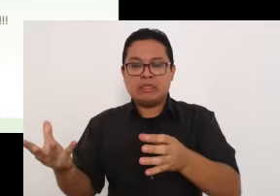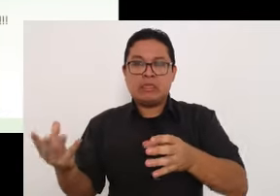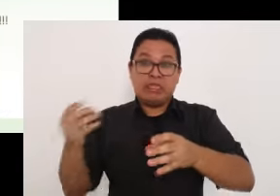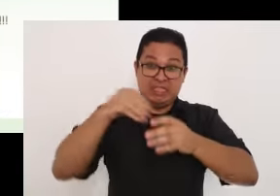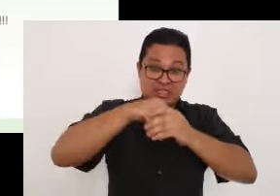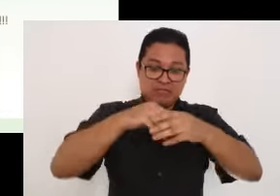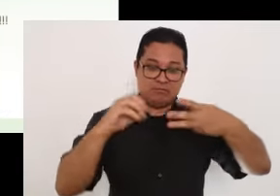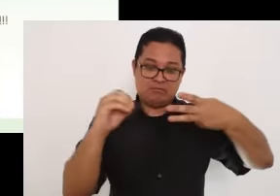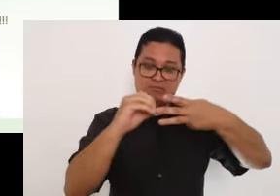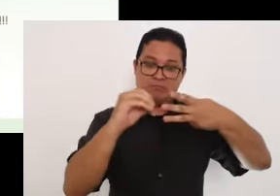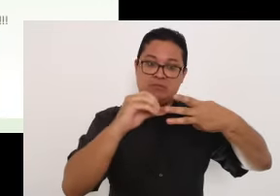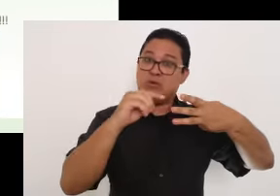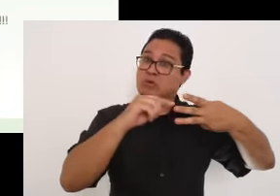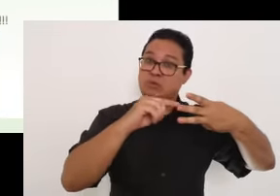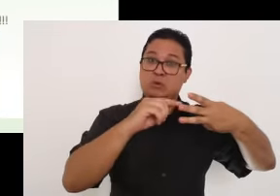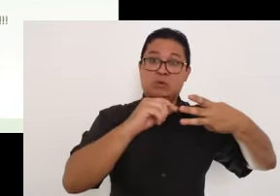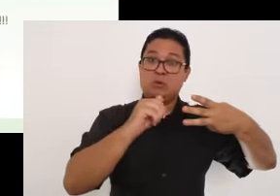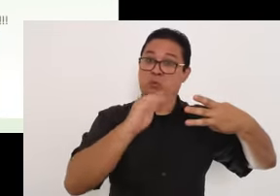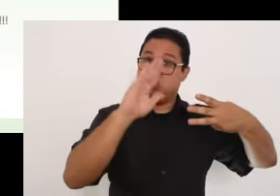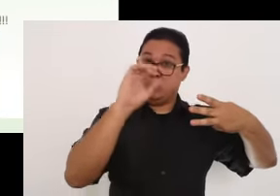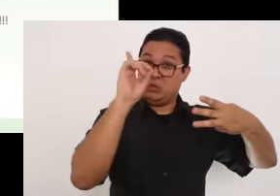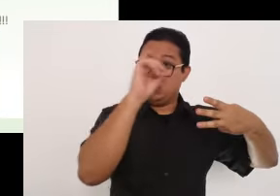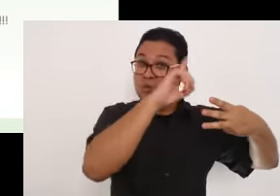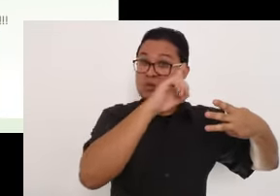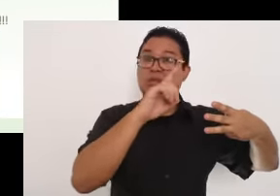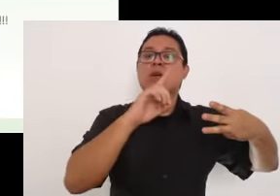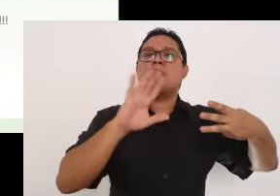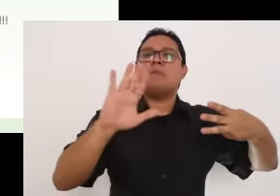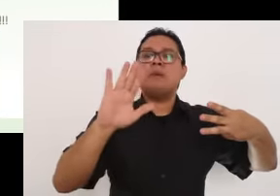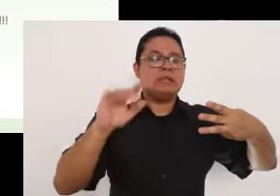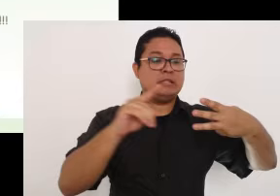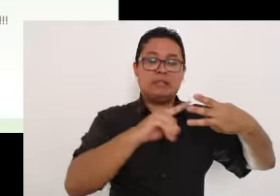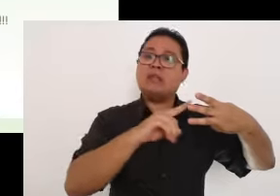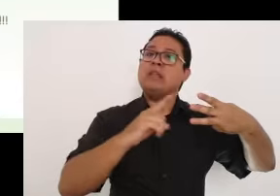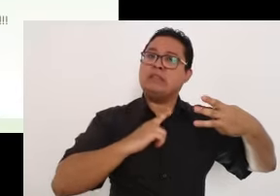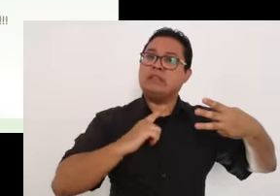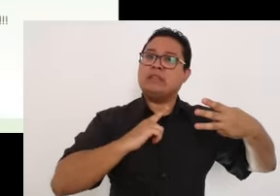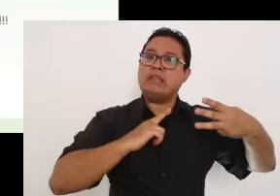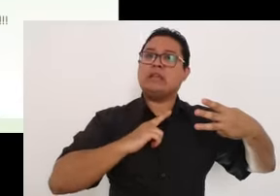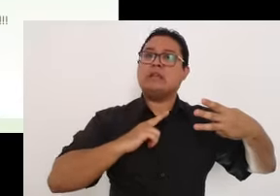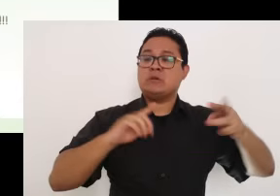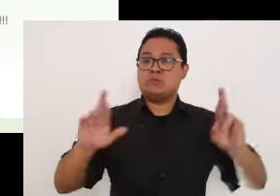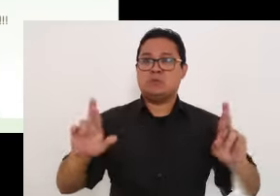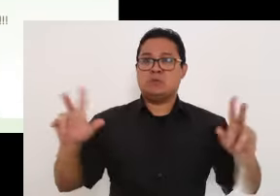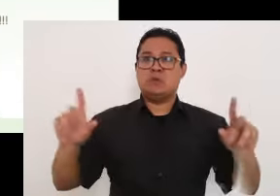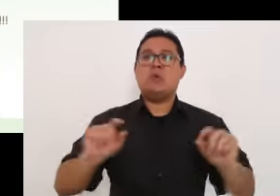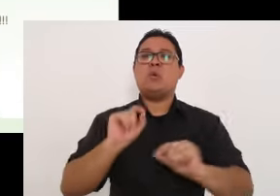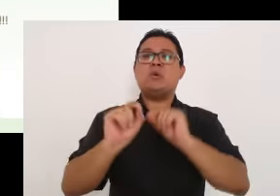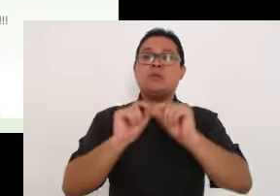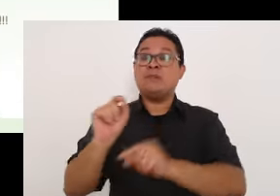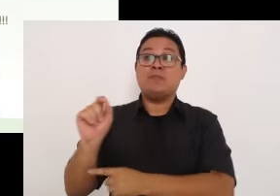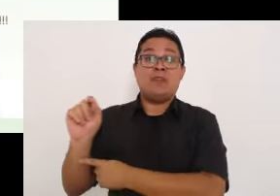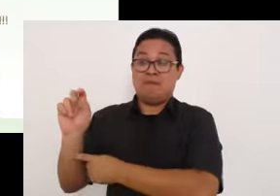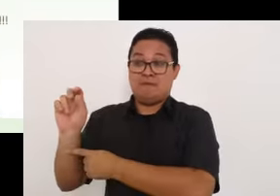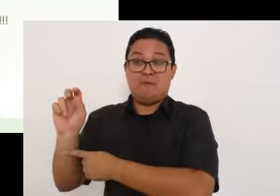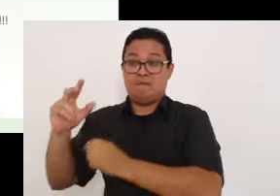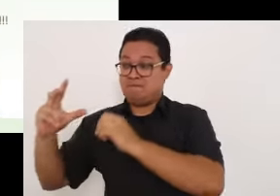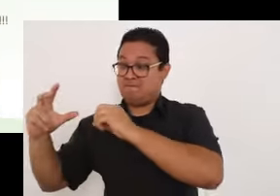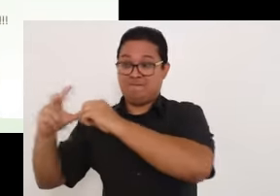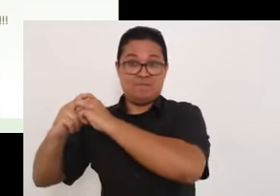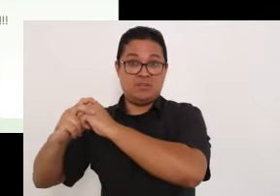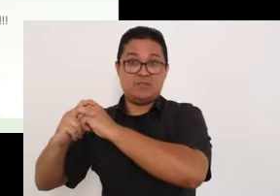não. Por quê? Não tem como, então vamos pegar uma outra comparação, não tem como existir